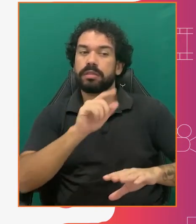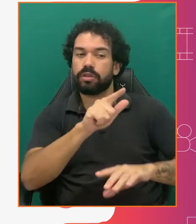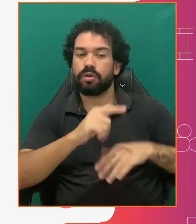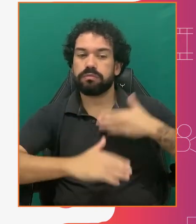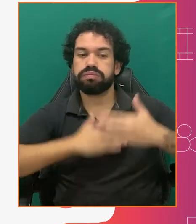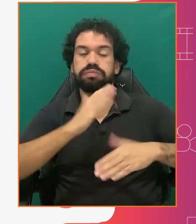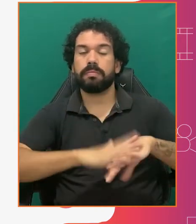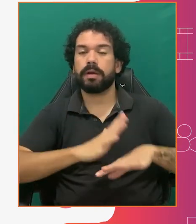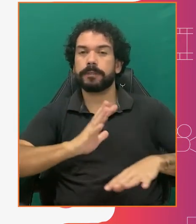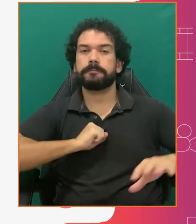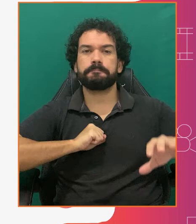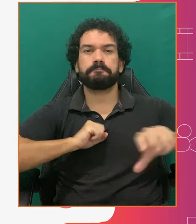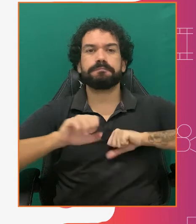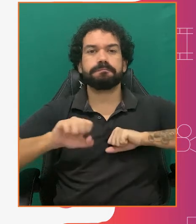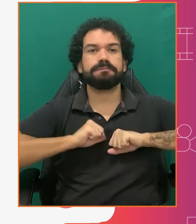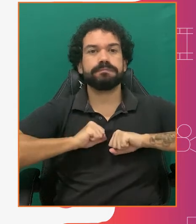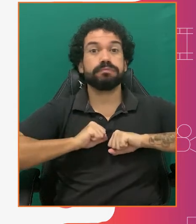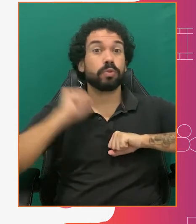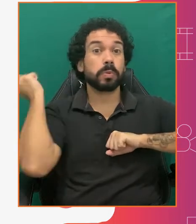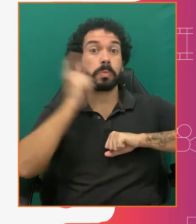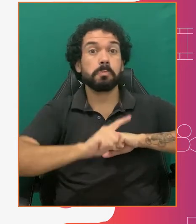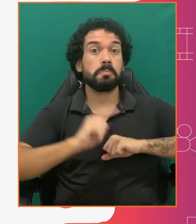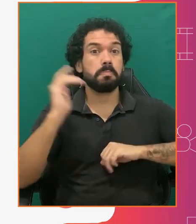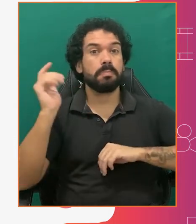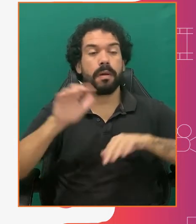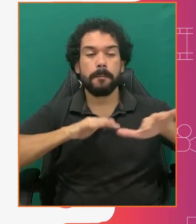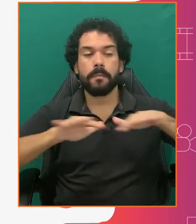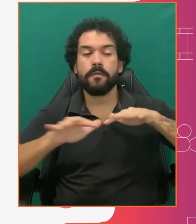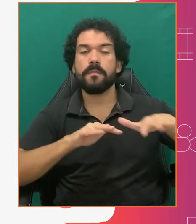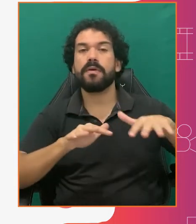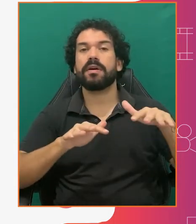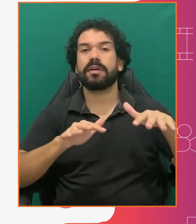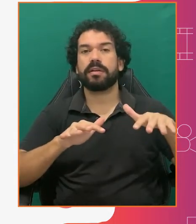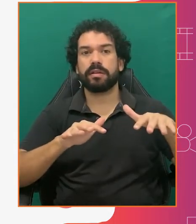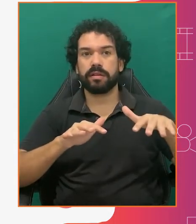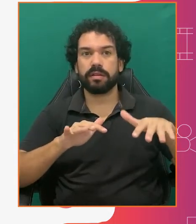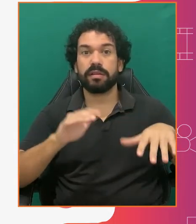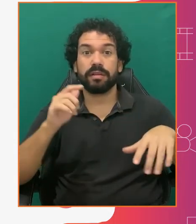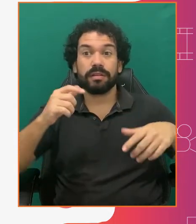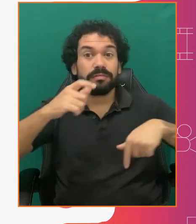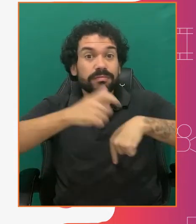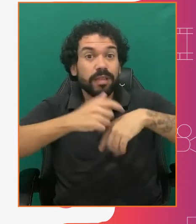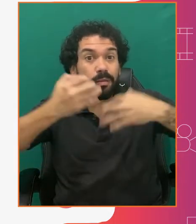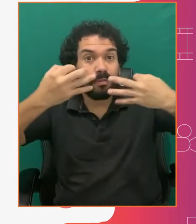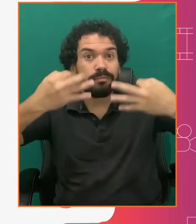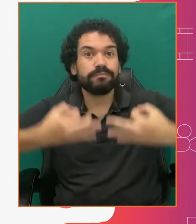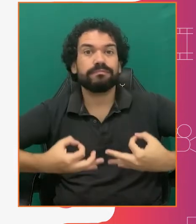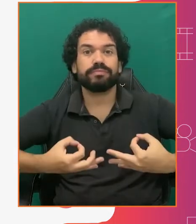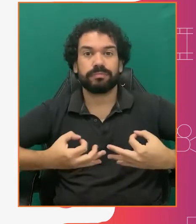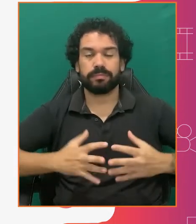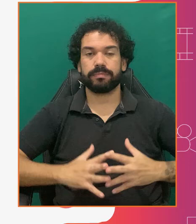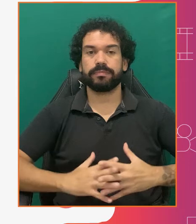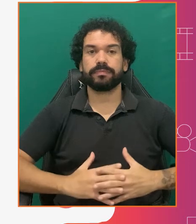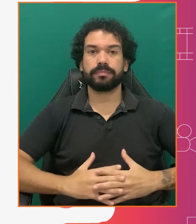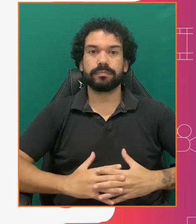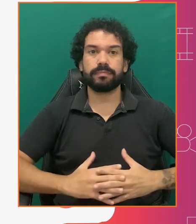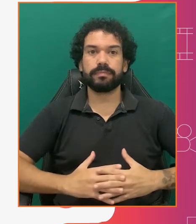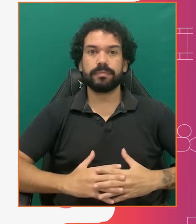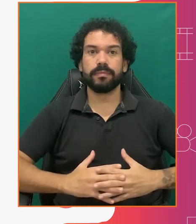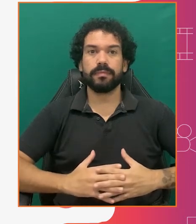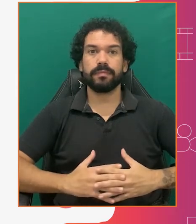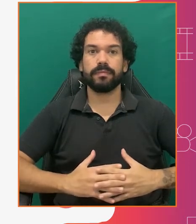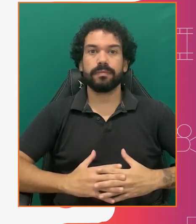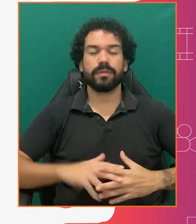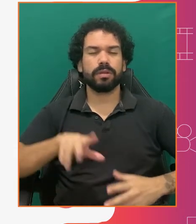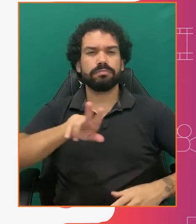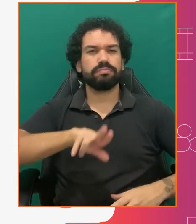o processo de conseguir realizar um movimento com o tempo perfeito. Uma prática